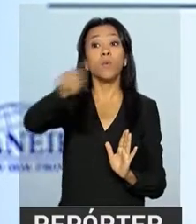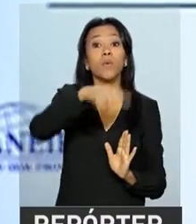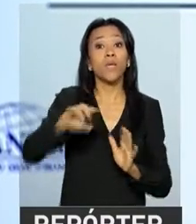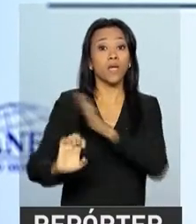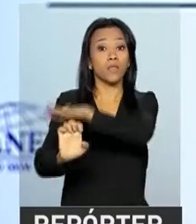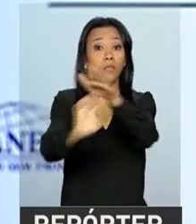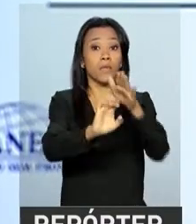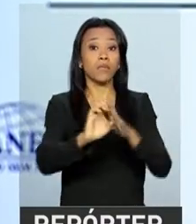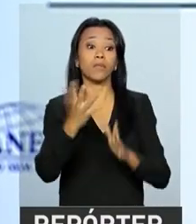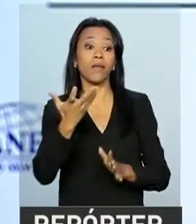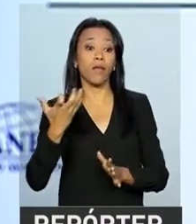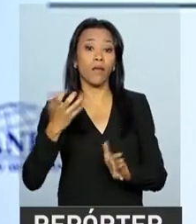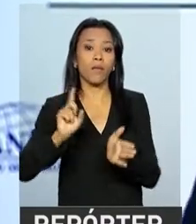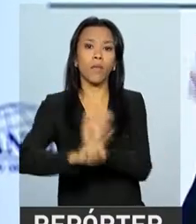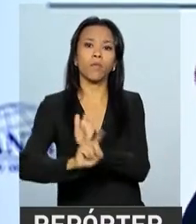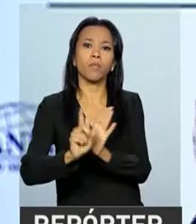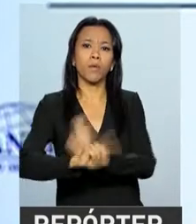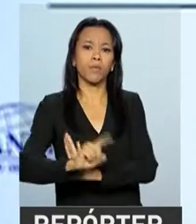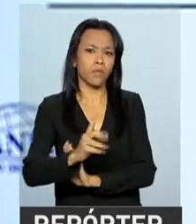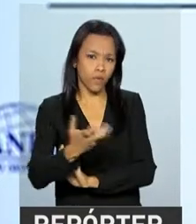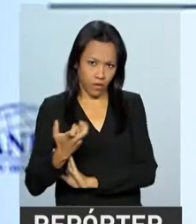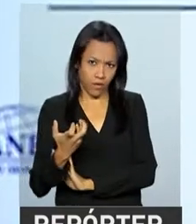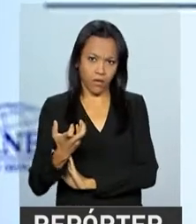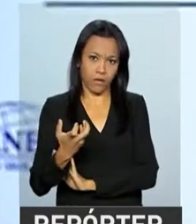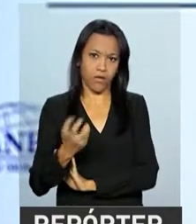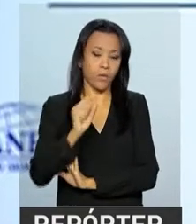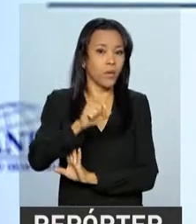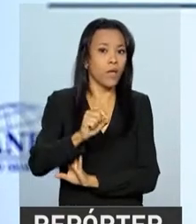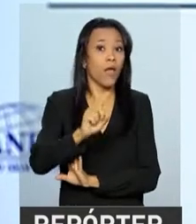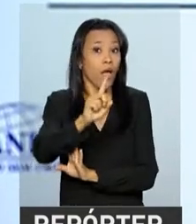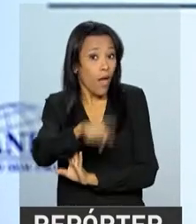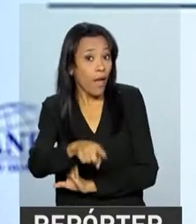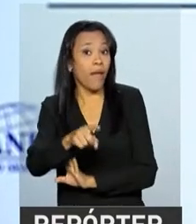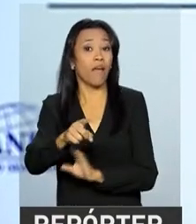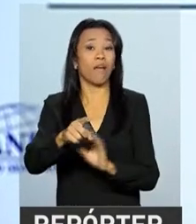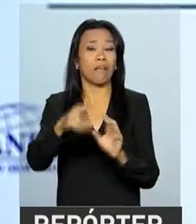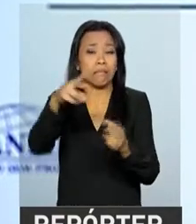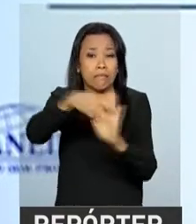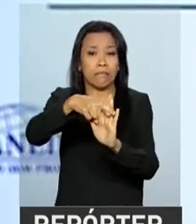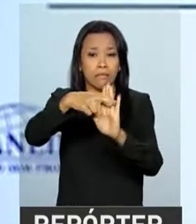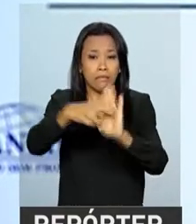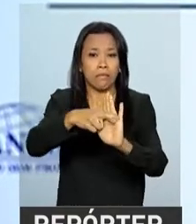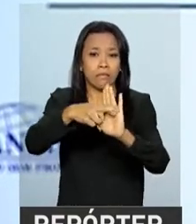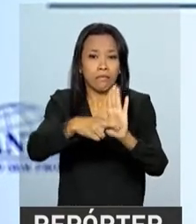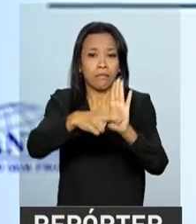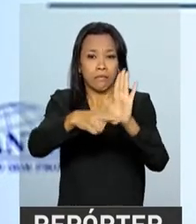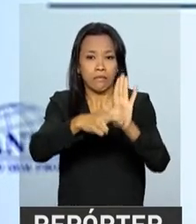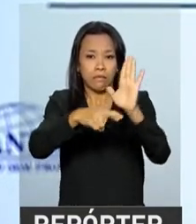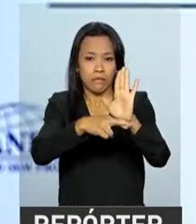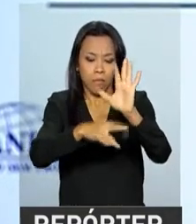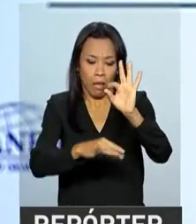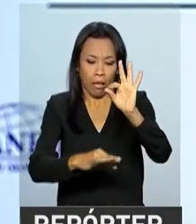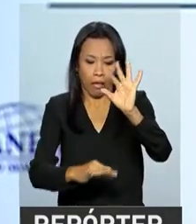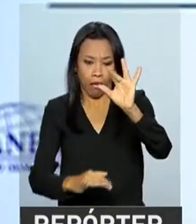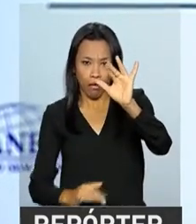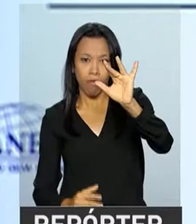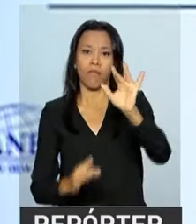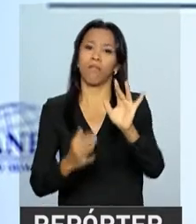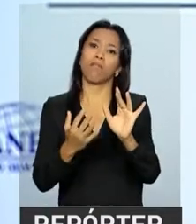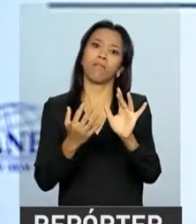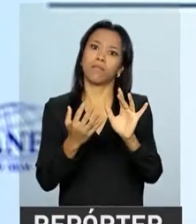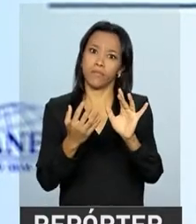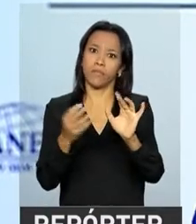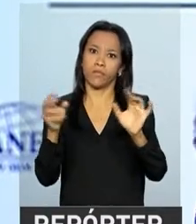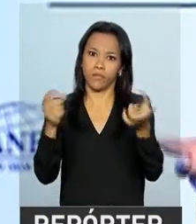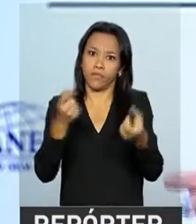mais perguntam e mais buscam eliminar são os fenômenos burocráticos do nosso sistema administrativo.